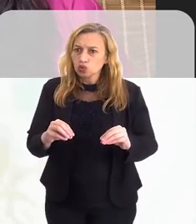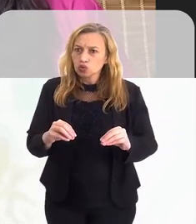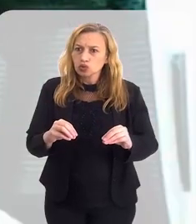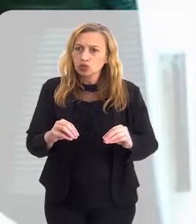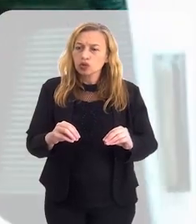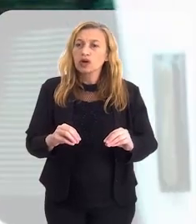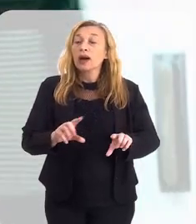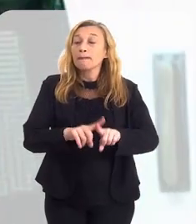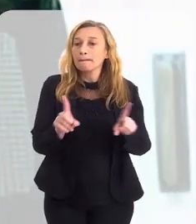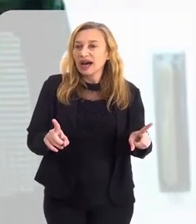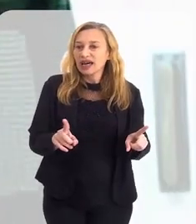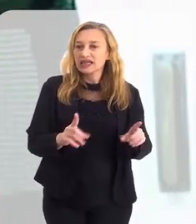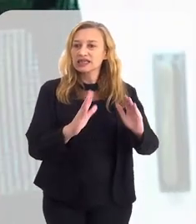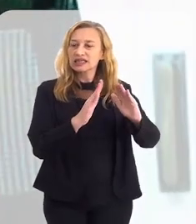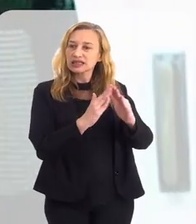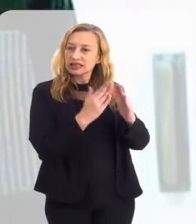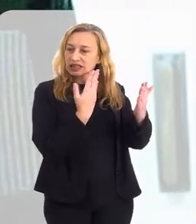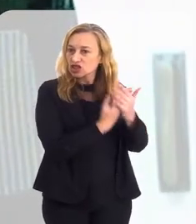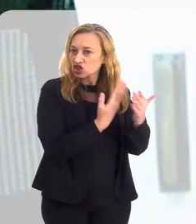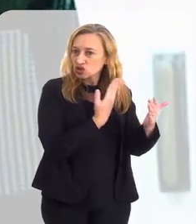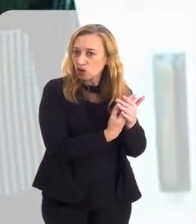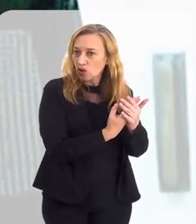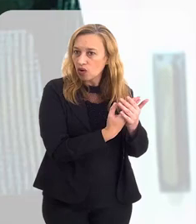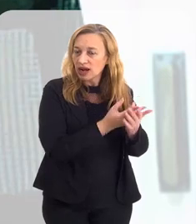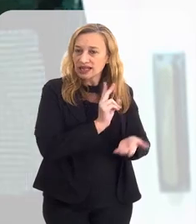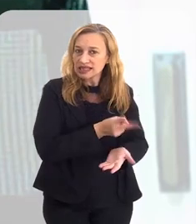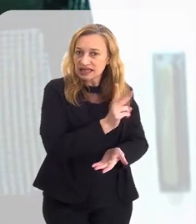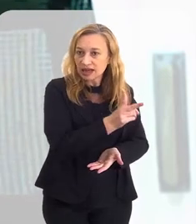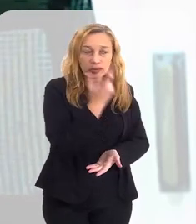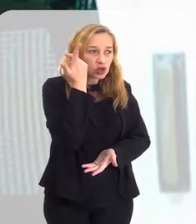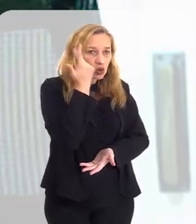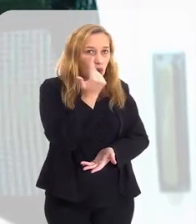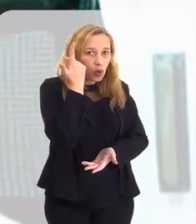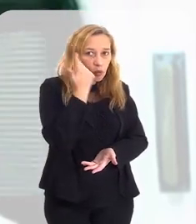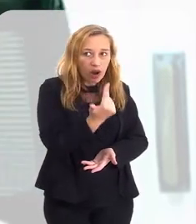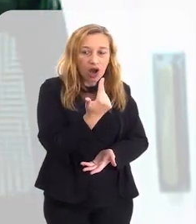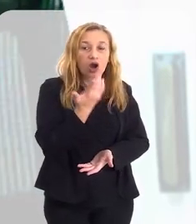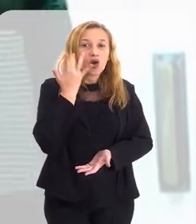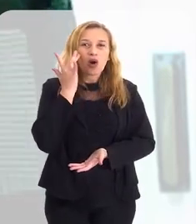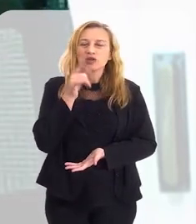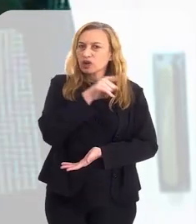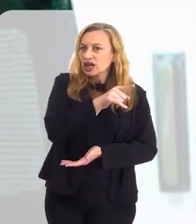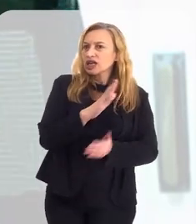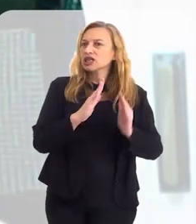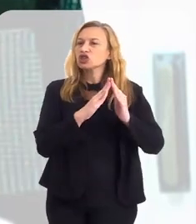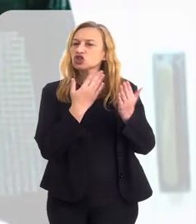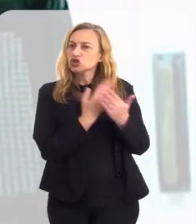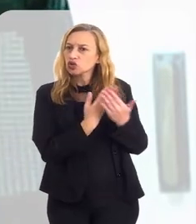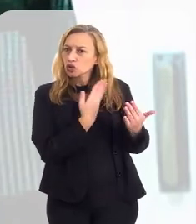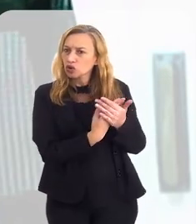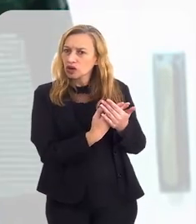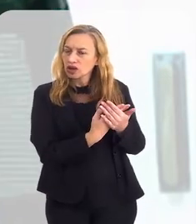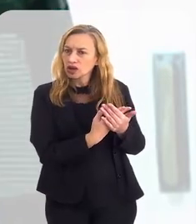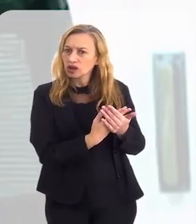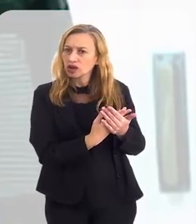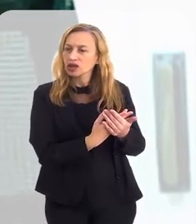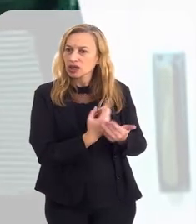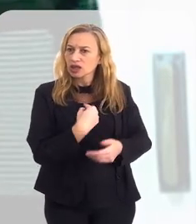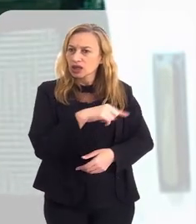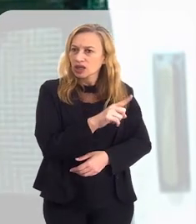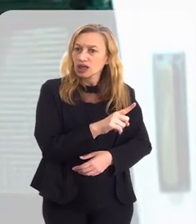na saúde. Mas na escolarização, ele estudou em escola regular. E eu acho que por ele ter estudado em escola